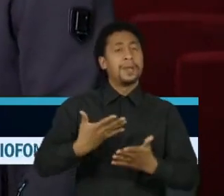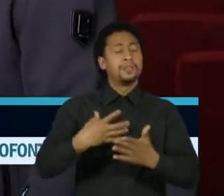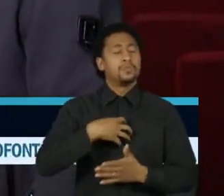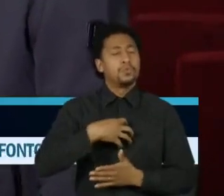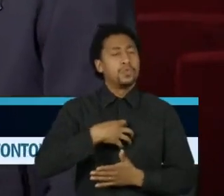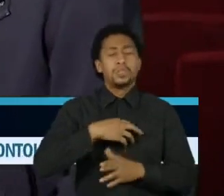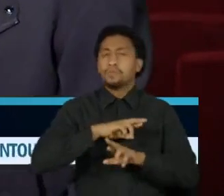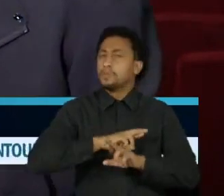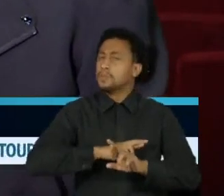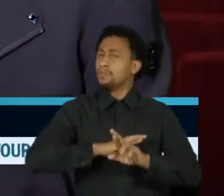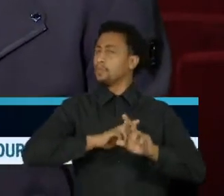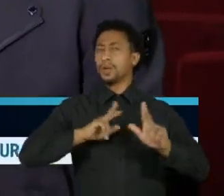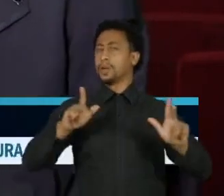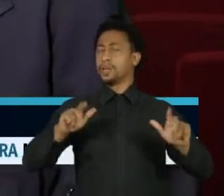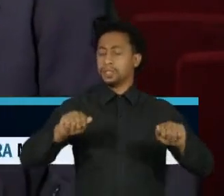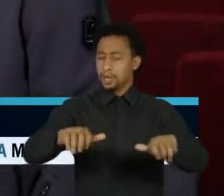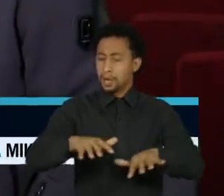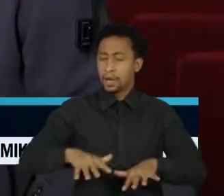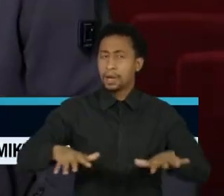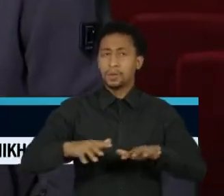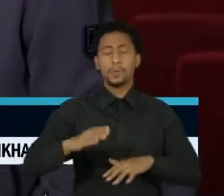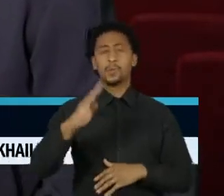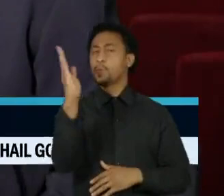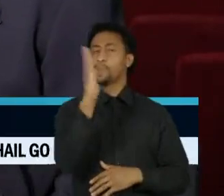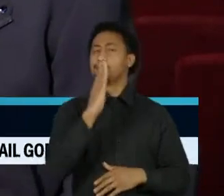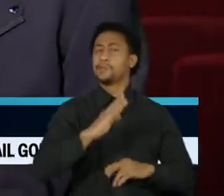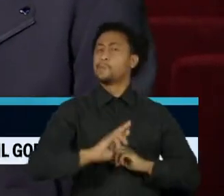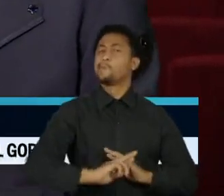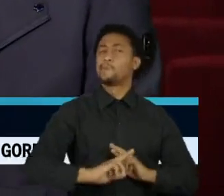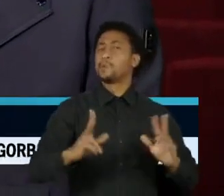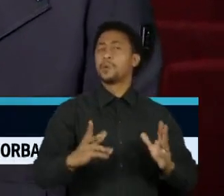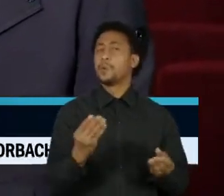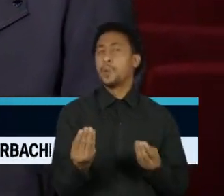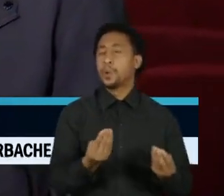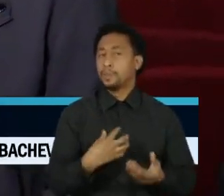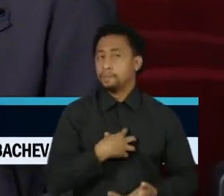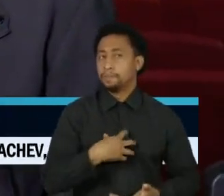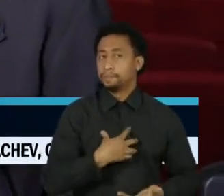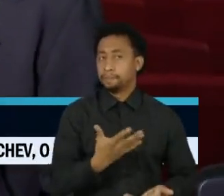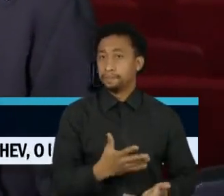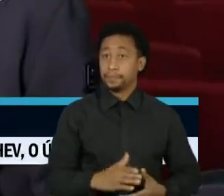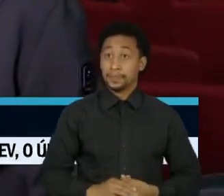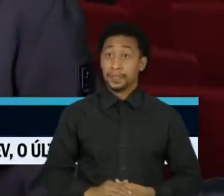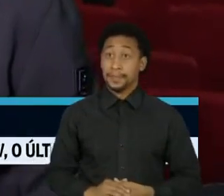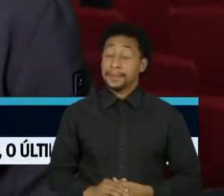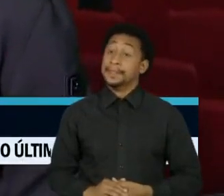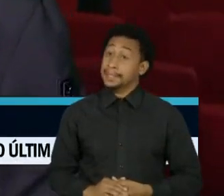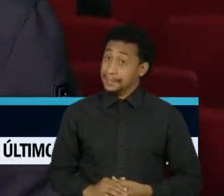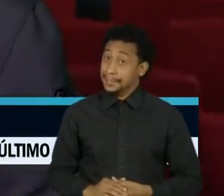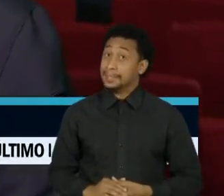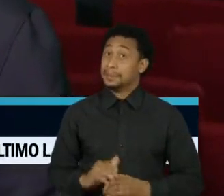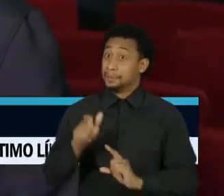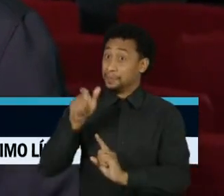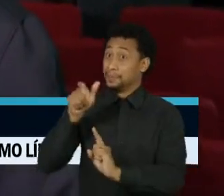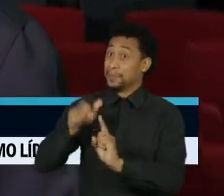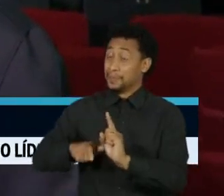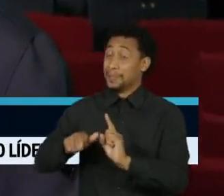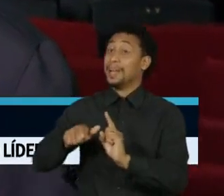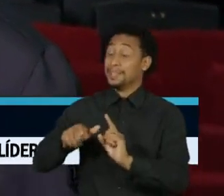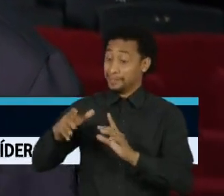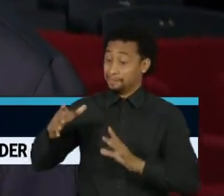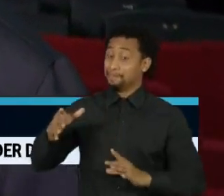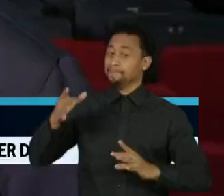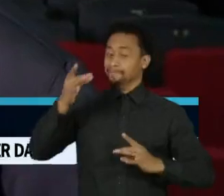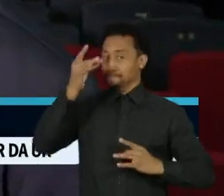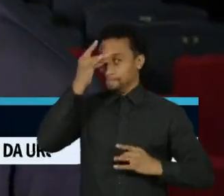completamente diferente no cenário e no Brasil tão diferente Você tocou no ponto que eu acho que é o ideal dessa